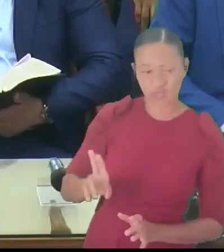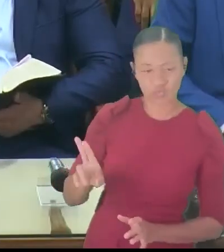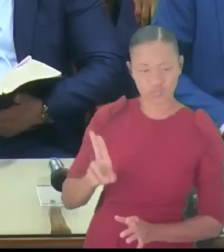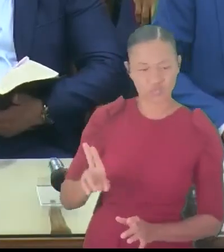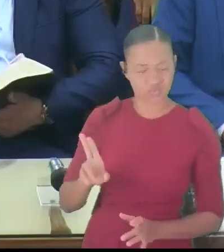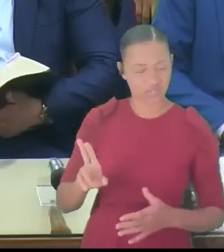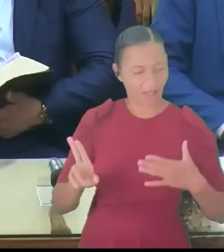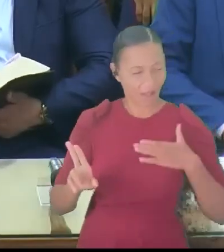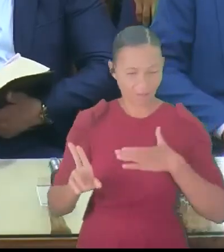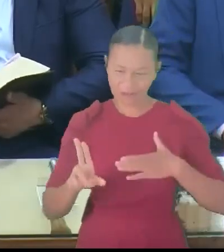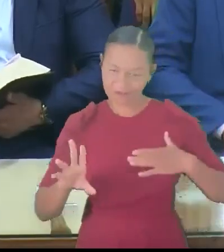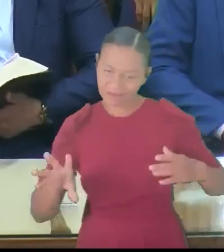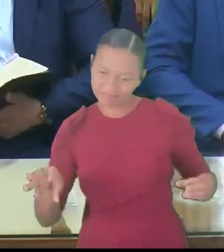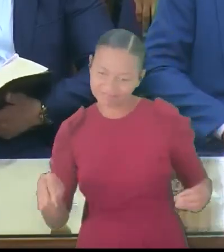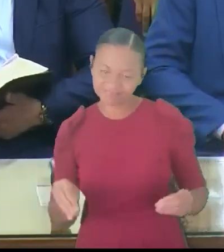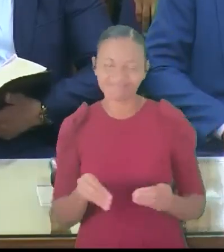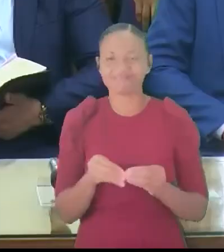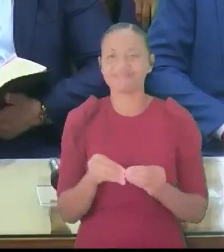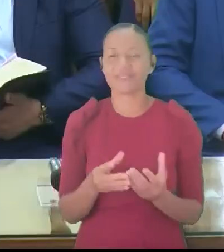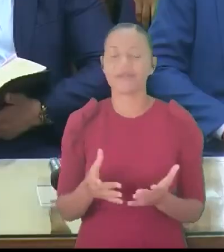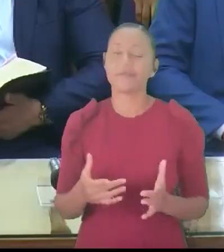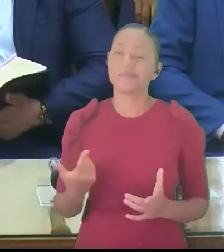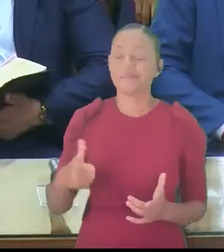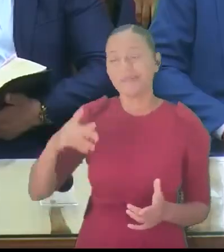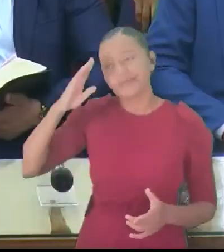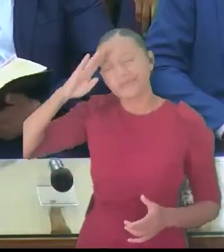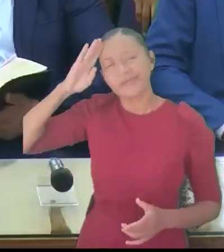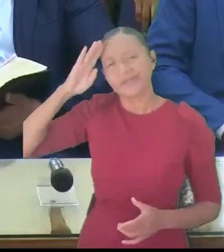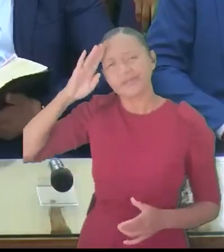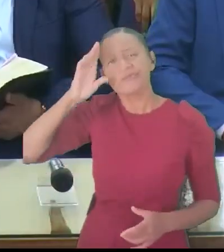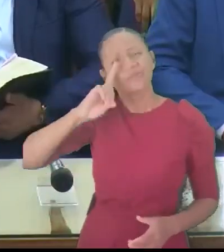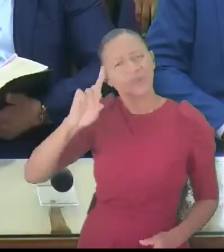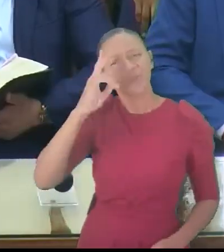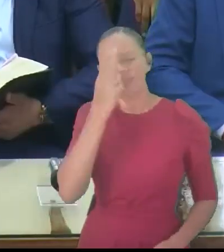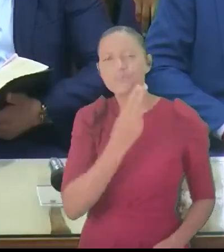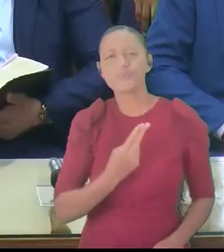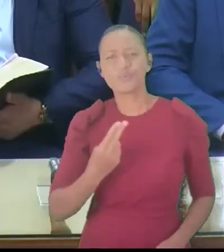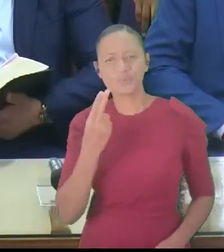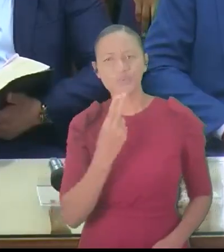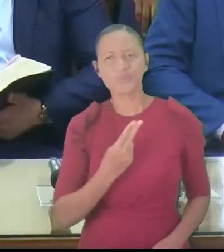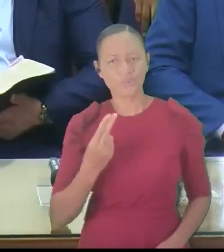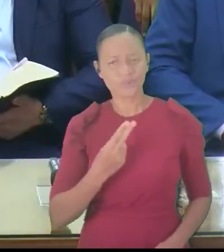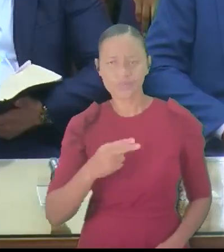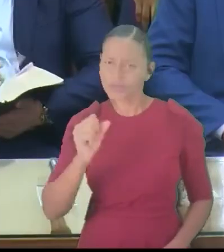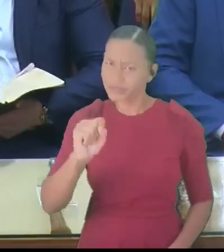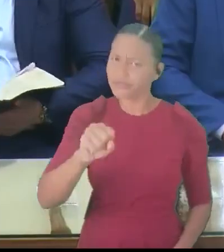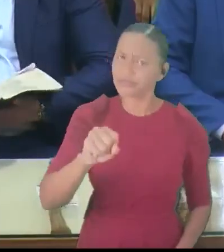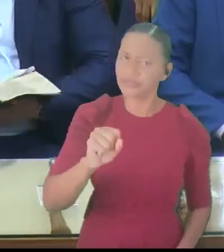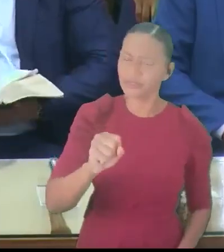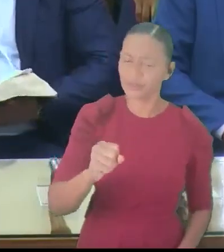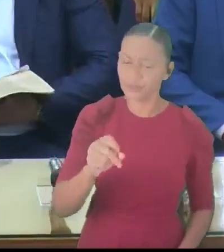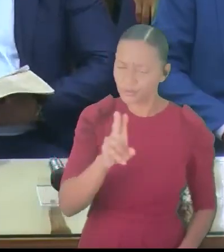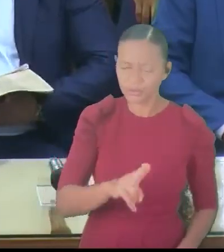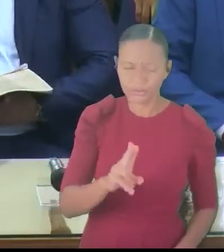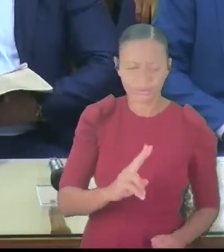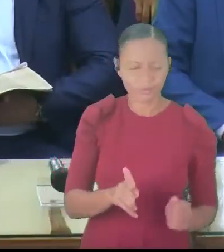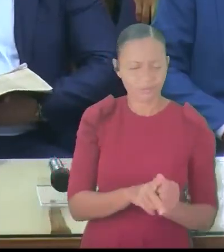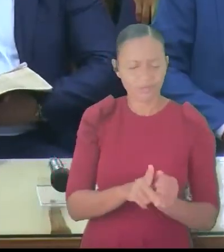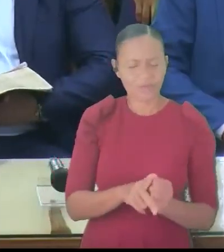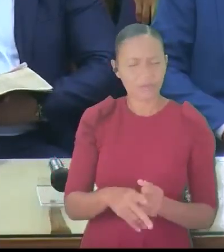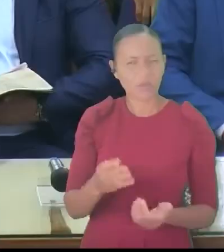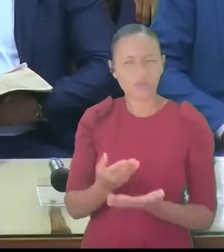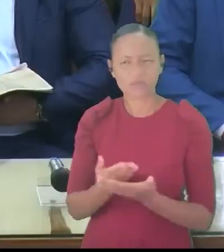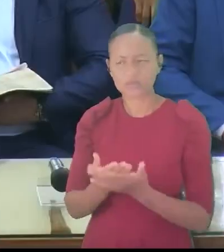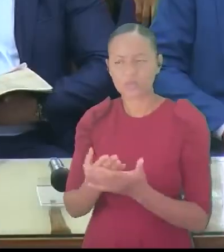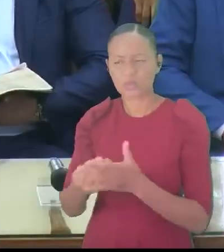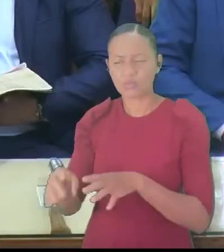irmãos? Agora, se você não tem academia, Deus lhe usa também. Deus te usa também? Usa ou não usa? Usou Pedro. Pedro não tinha academia. João não